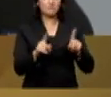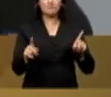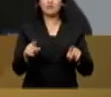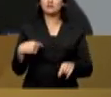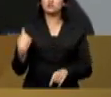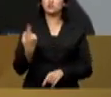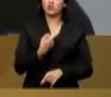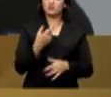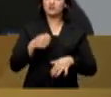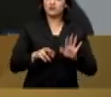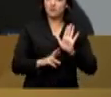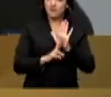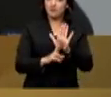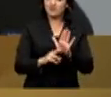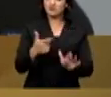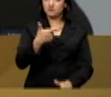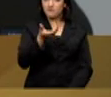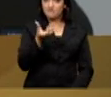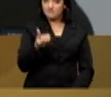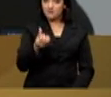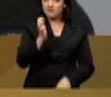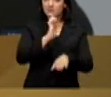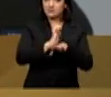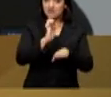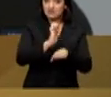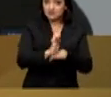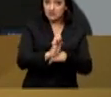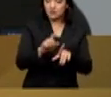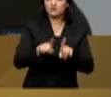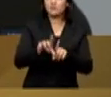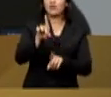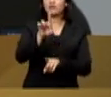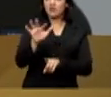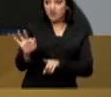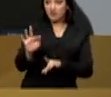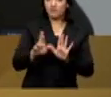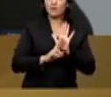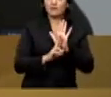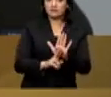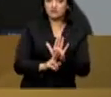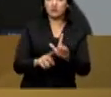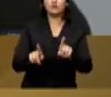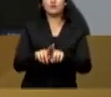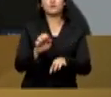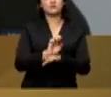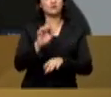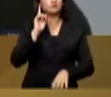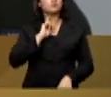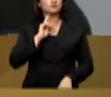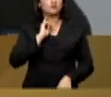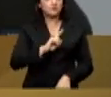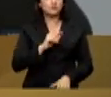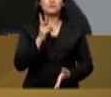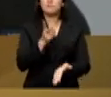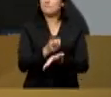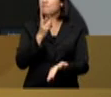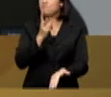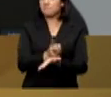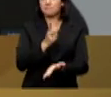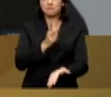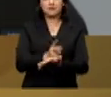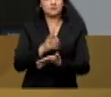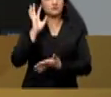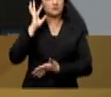em nome dos 26 estados da federação e do Distrito Federal, inclusive o estado de Minas Gerais, sustentando a mesma posição